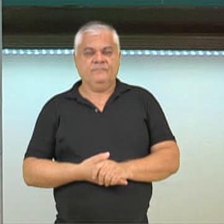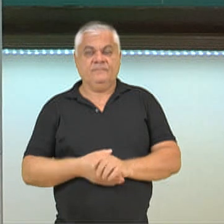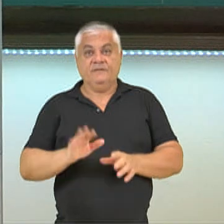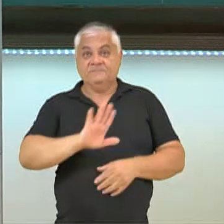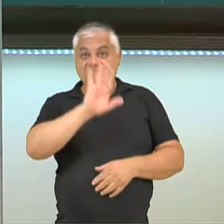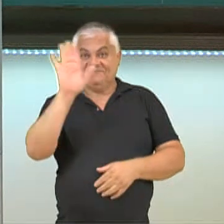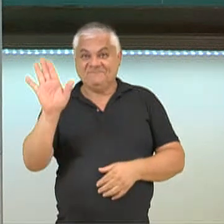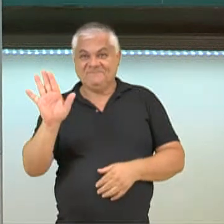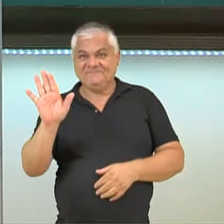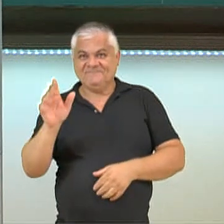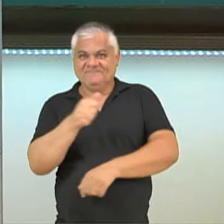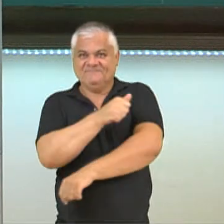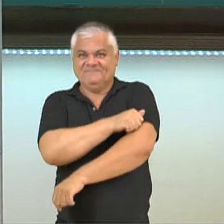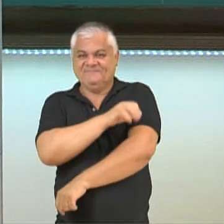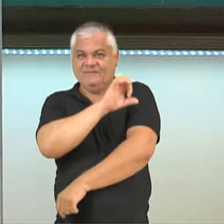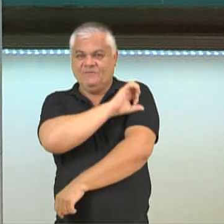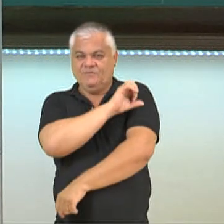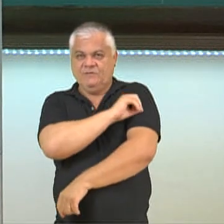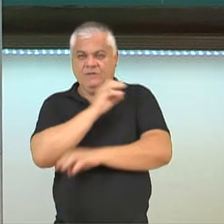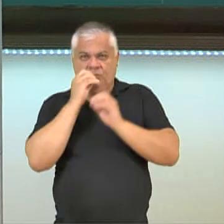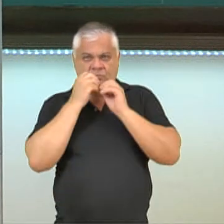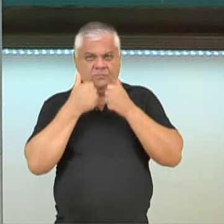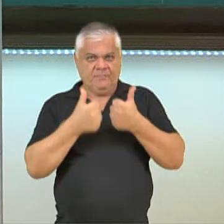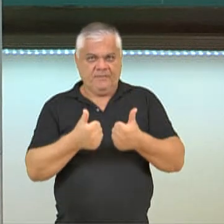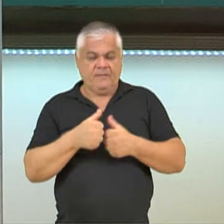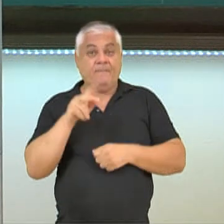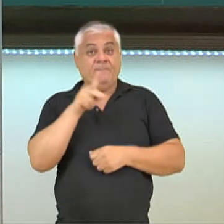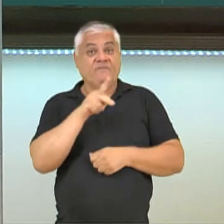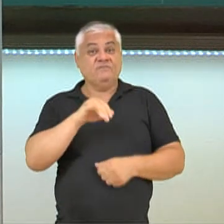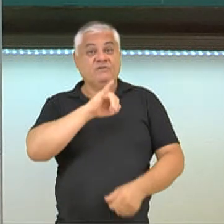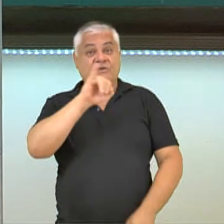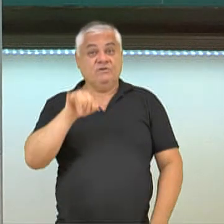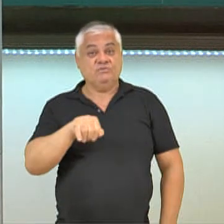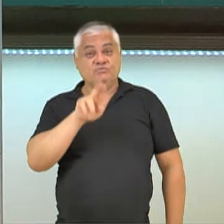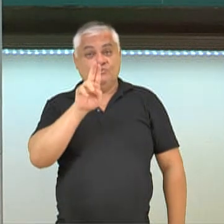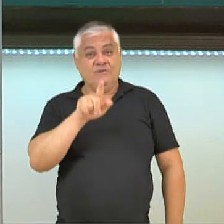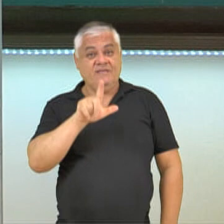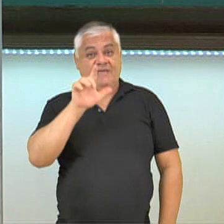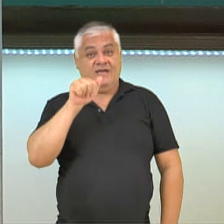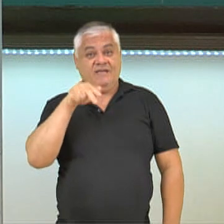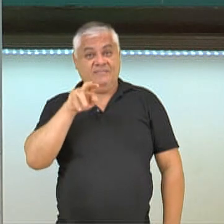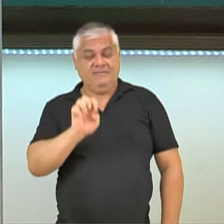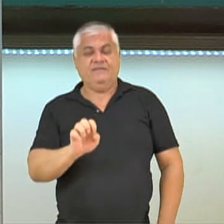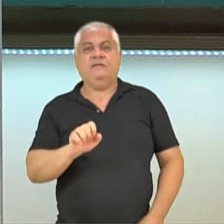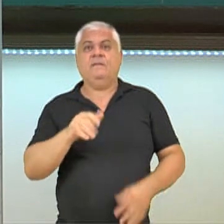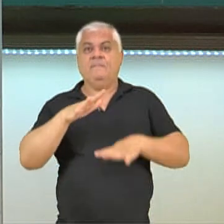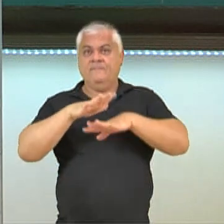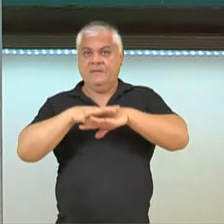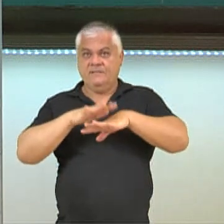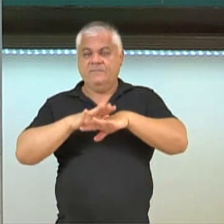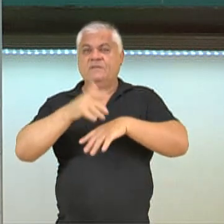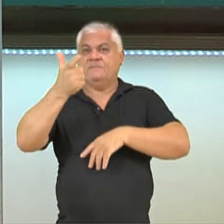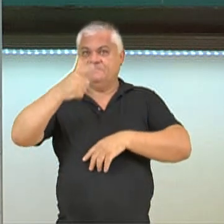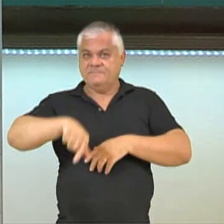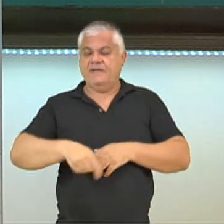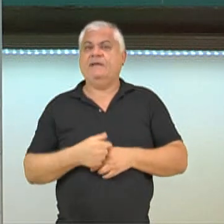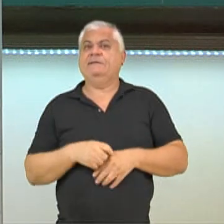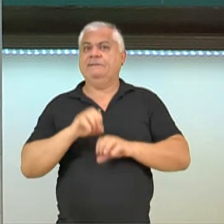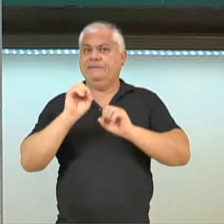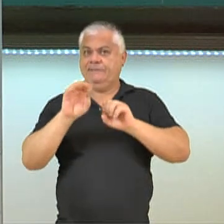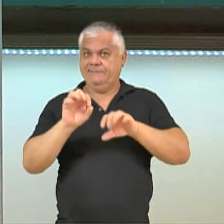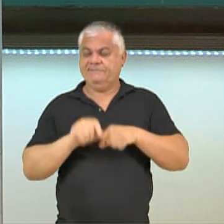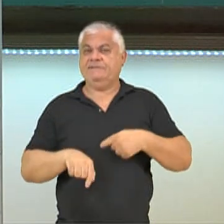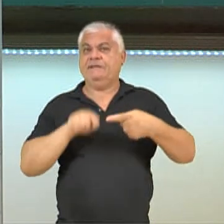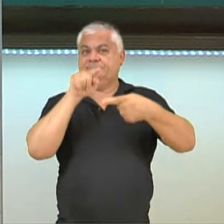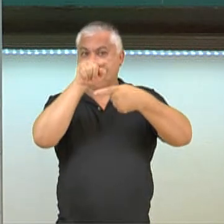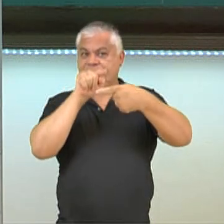Olá, estudantes do nono ano, tudo bem com vocês? A professora Juliana está aqui para mais uma aula de matemática e sim, vamos trabalhar potência